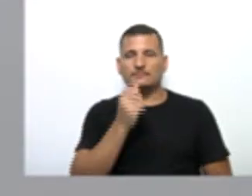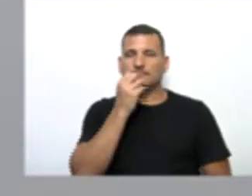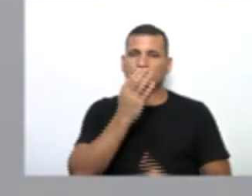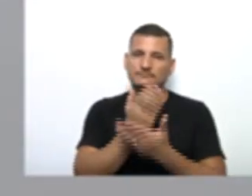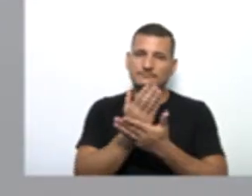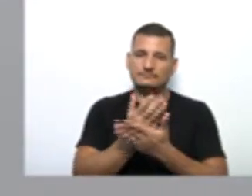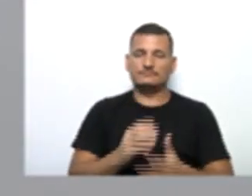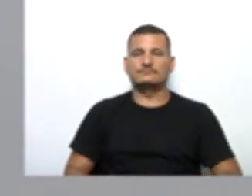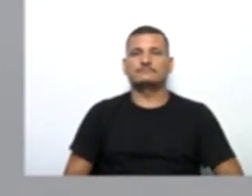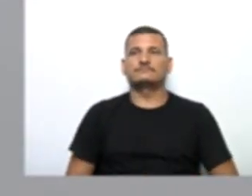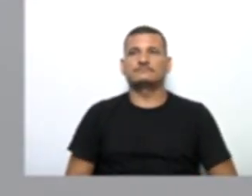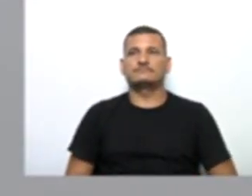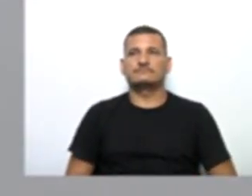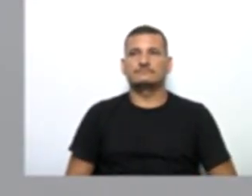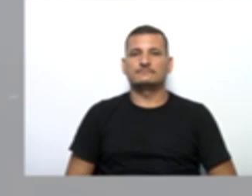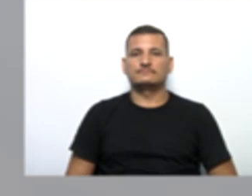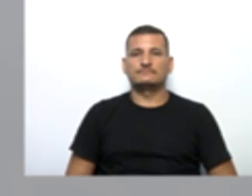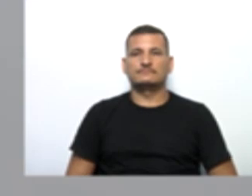próxima!